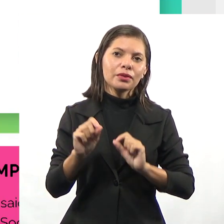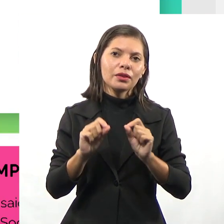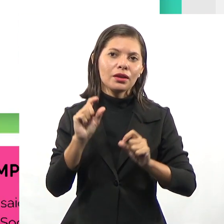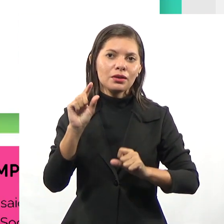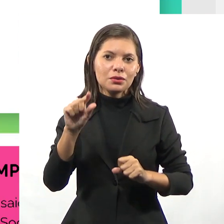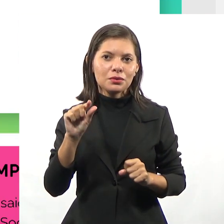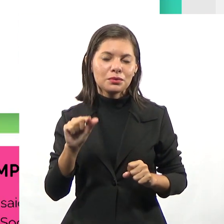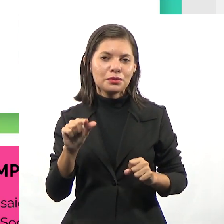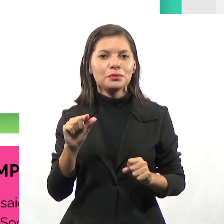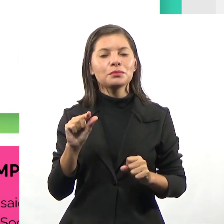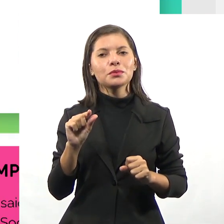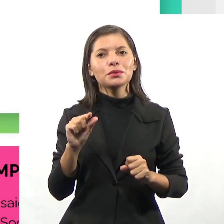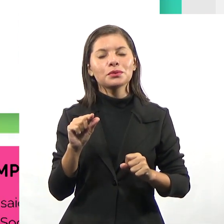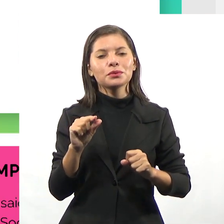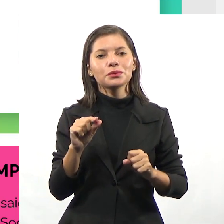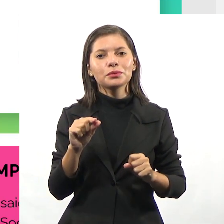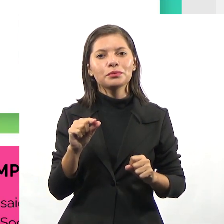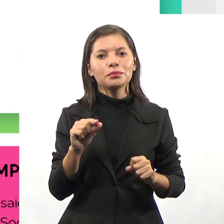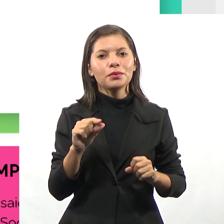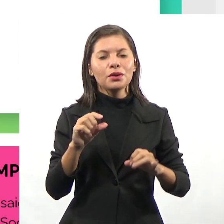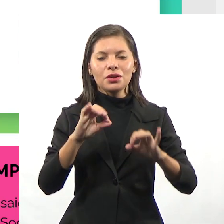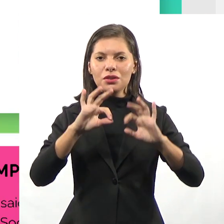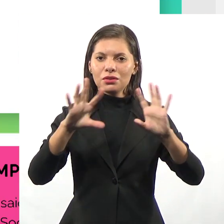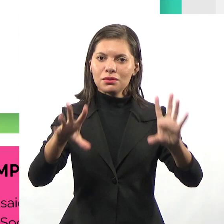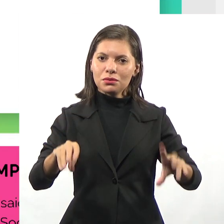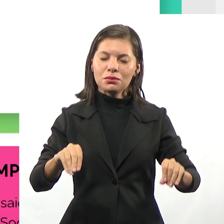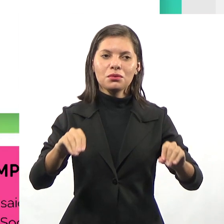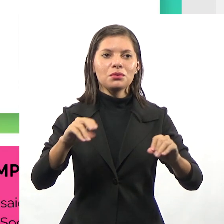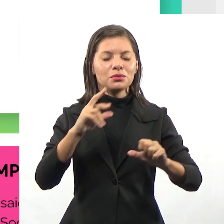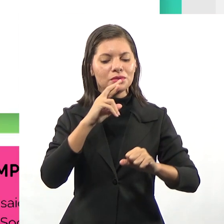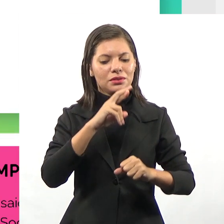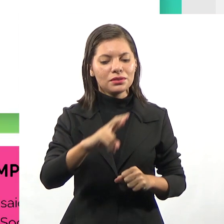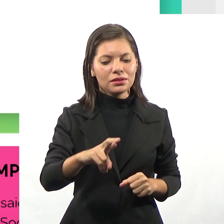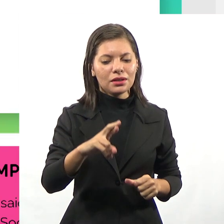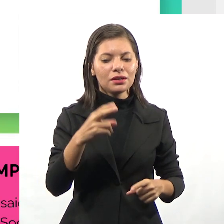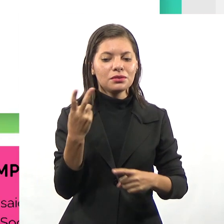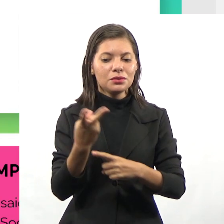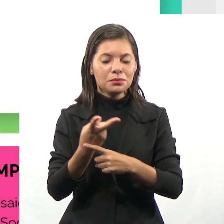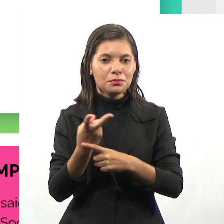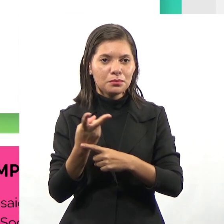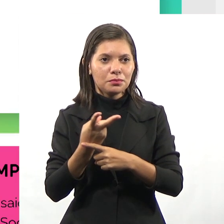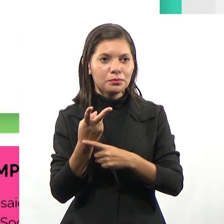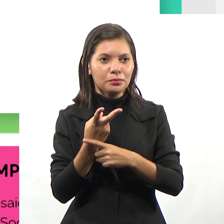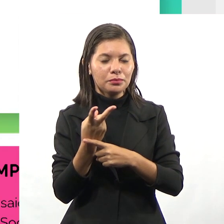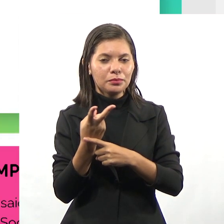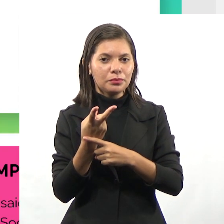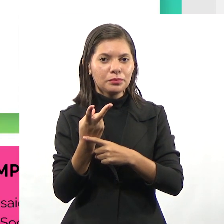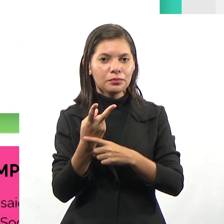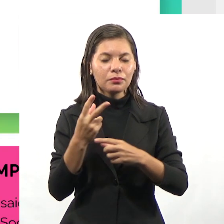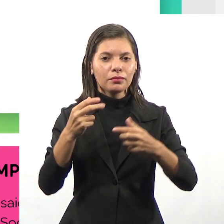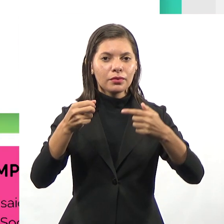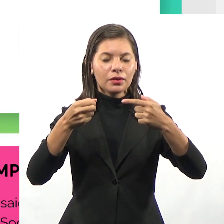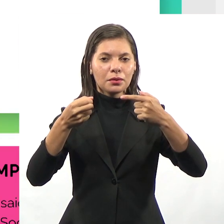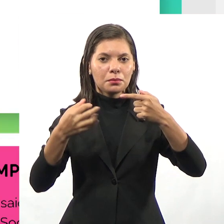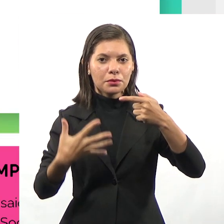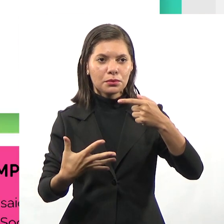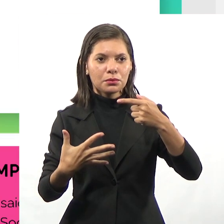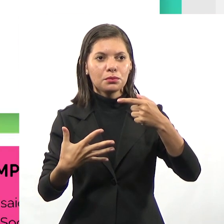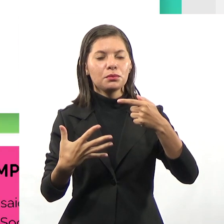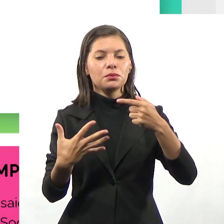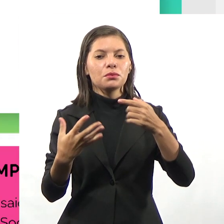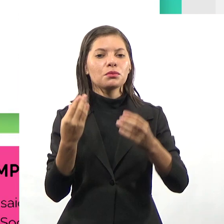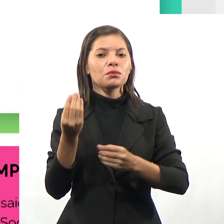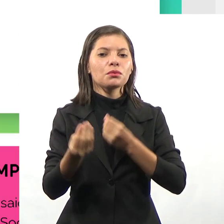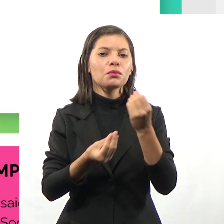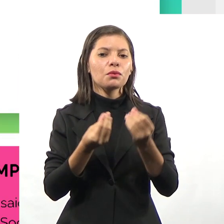mitose file type .ppt. Todos os resultados de busca ofertado pelo Google para